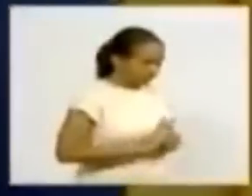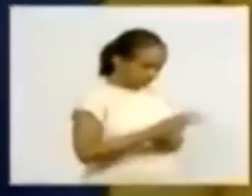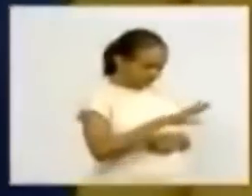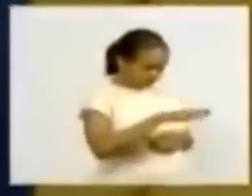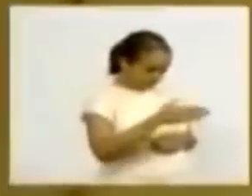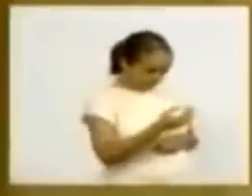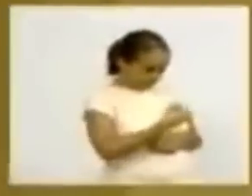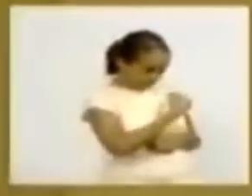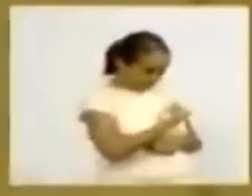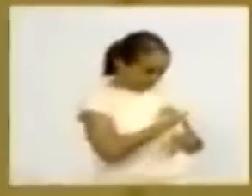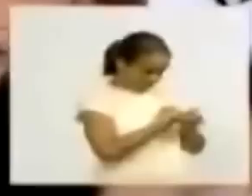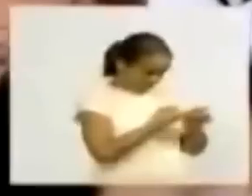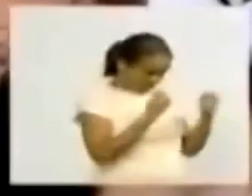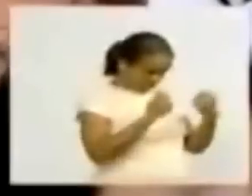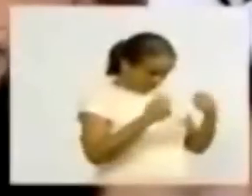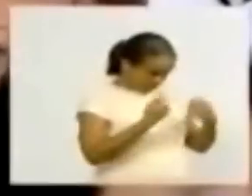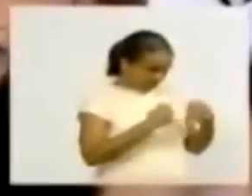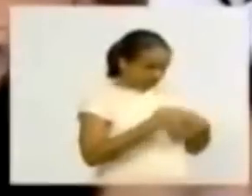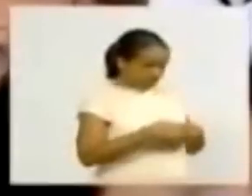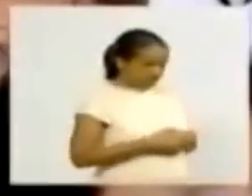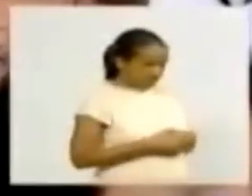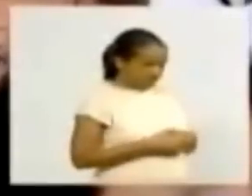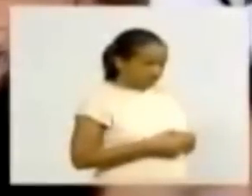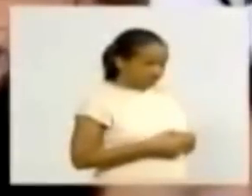toda vez que na vida você tiver que conviver